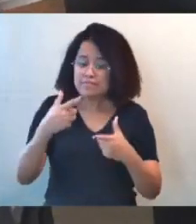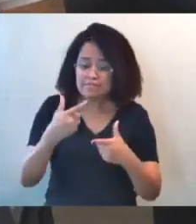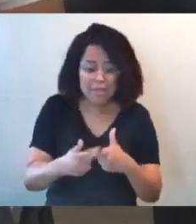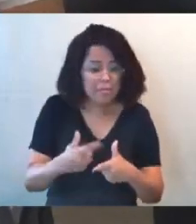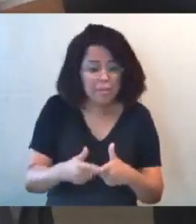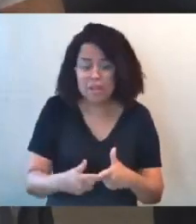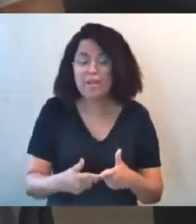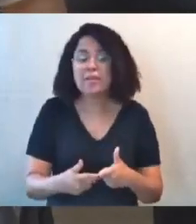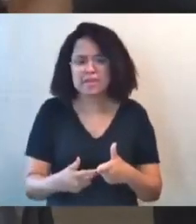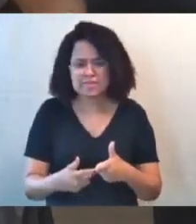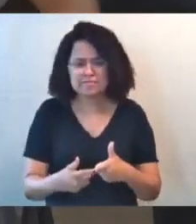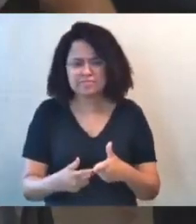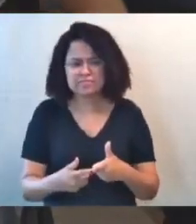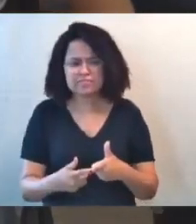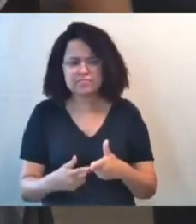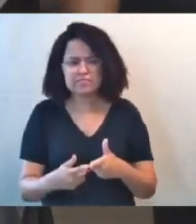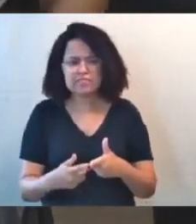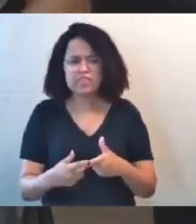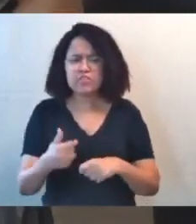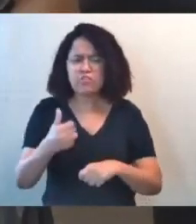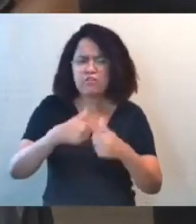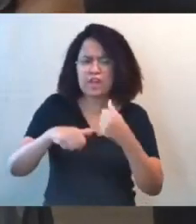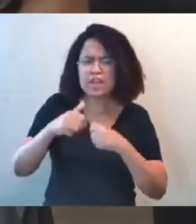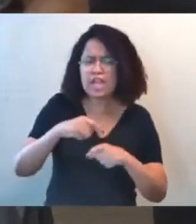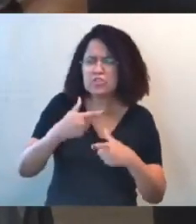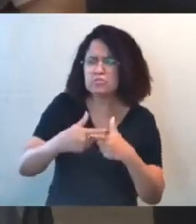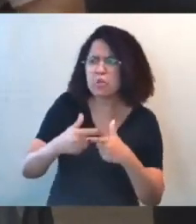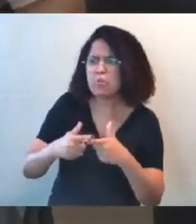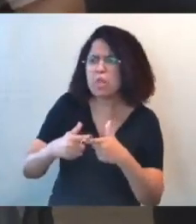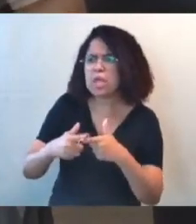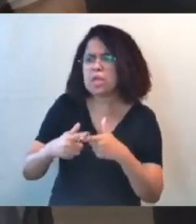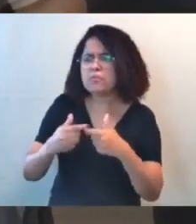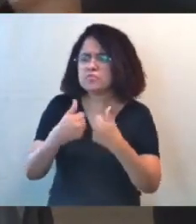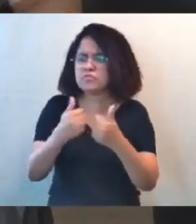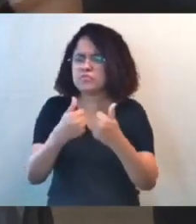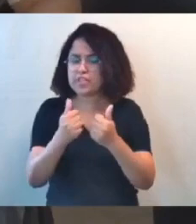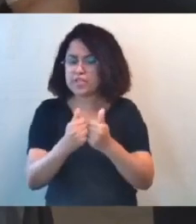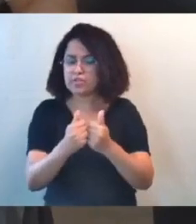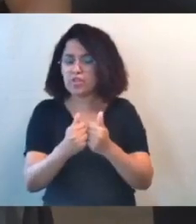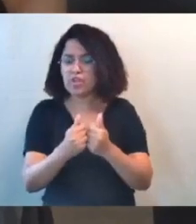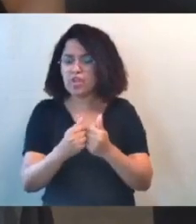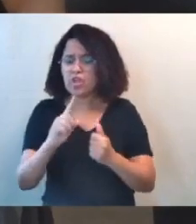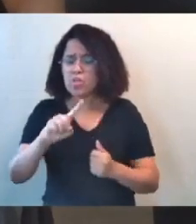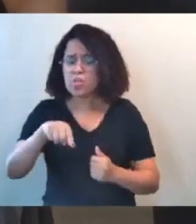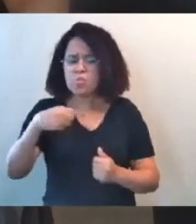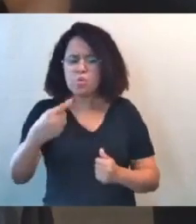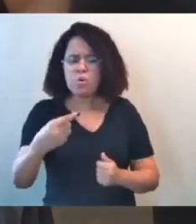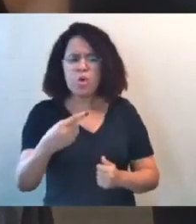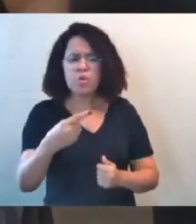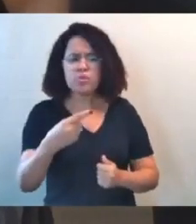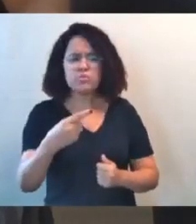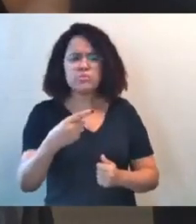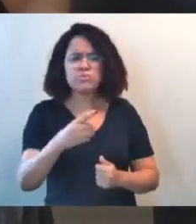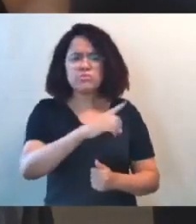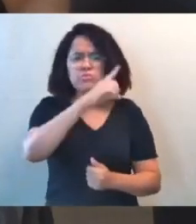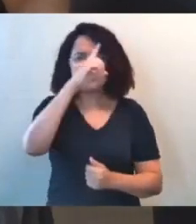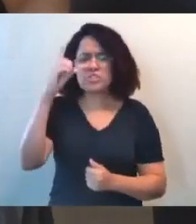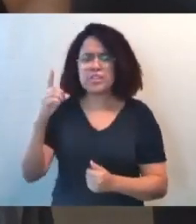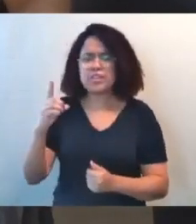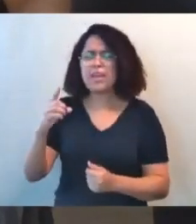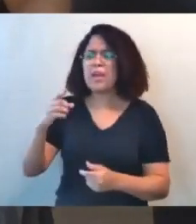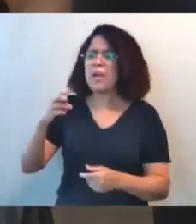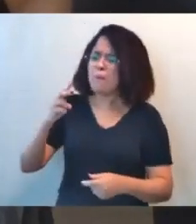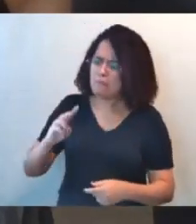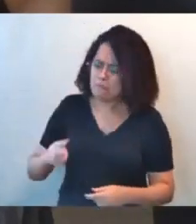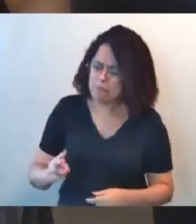são avaliados os problemas do veículo. Aí você pega o veículo no outro dia, o veículo está com o mesmo problema e lá está a